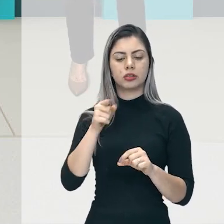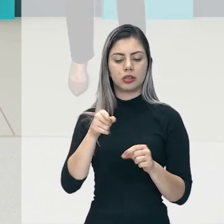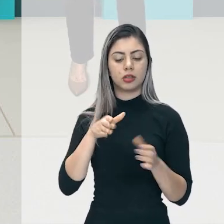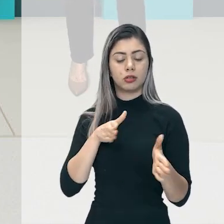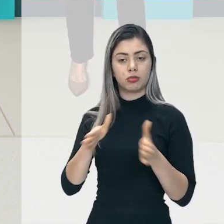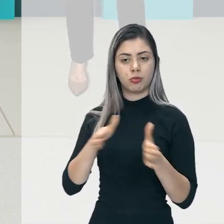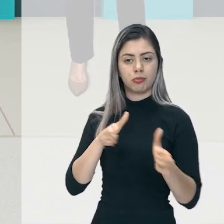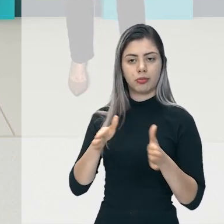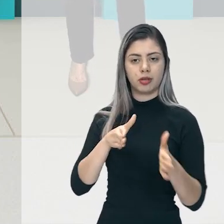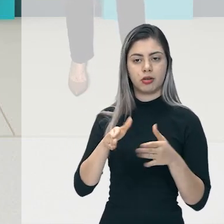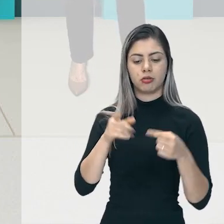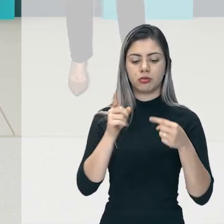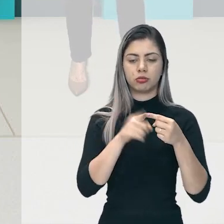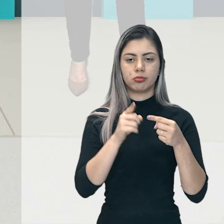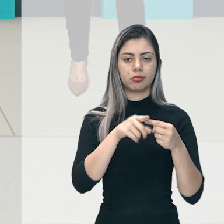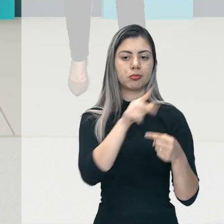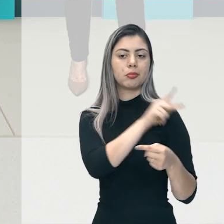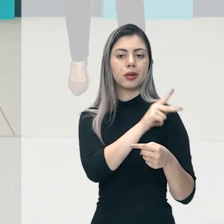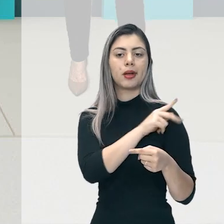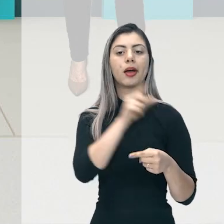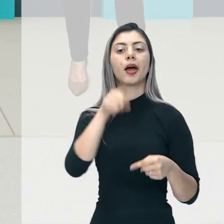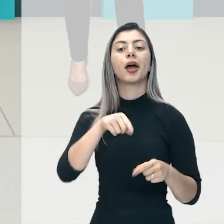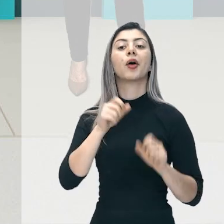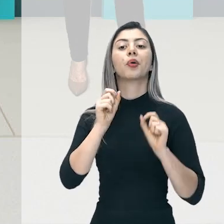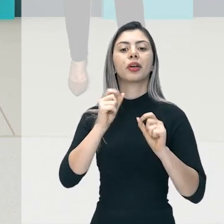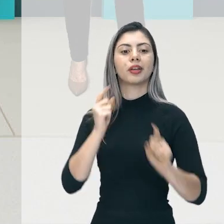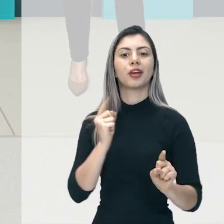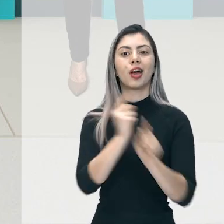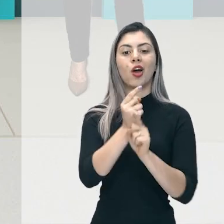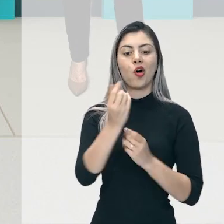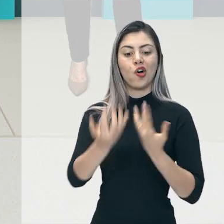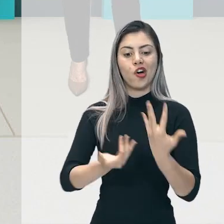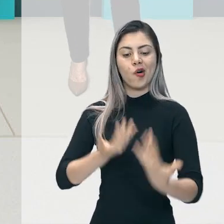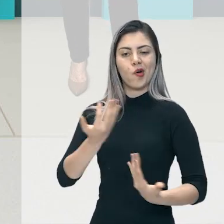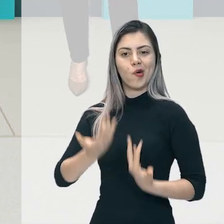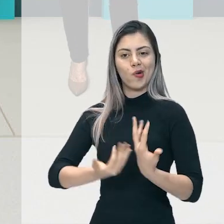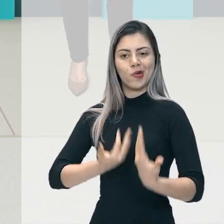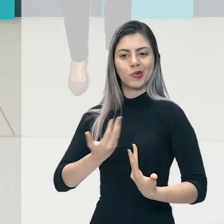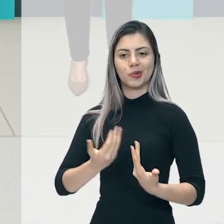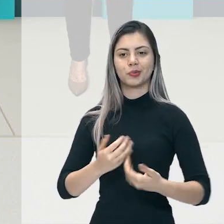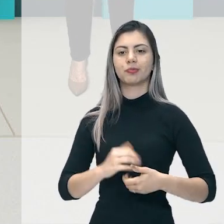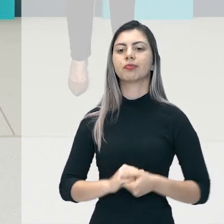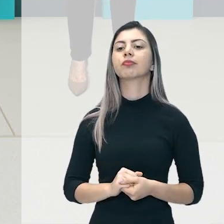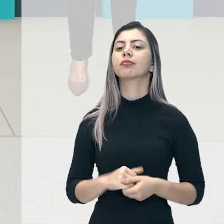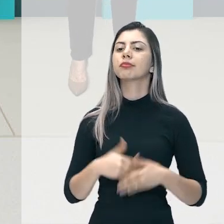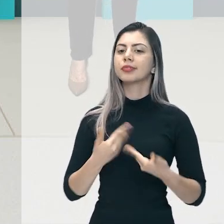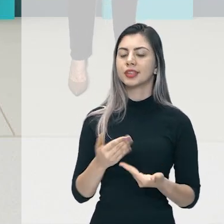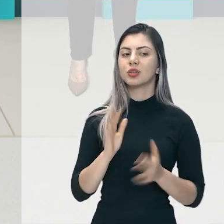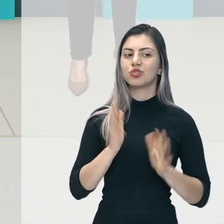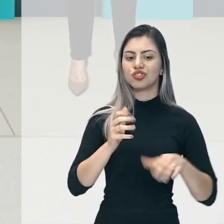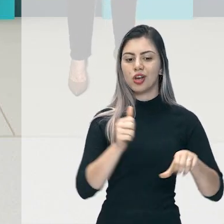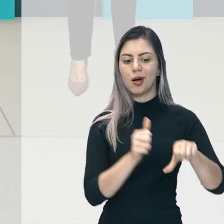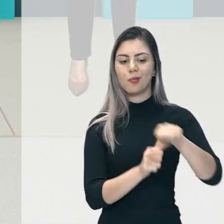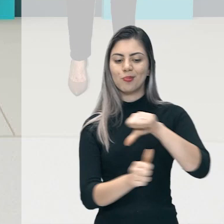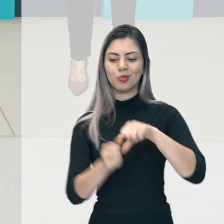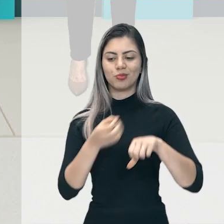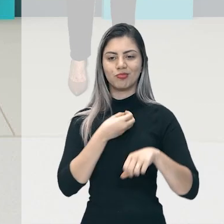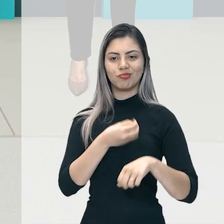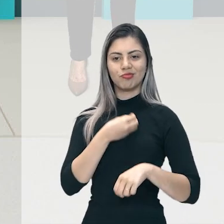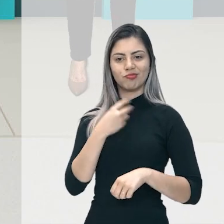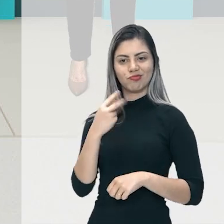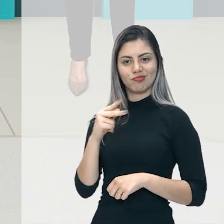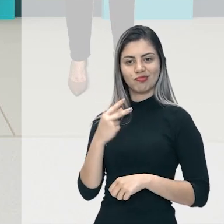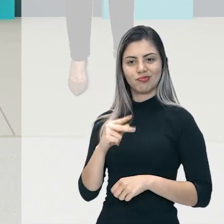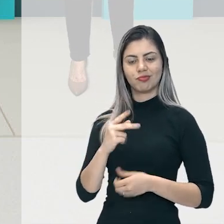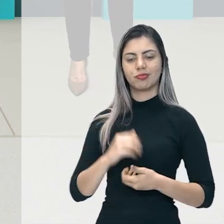do Paleolítico, que foi a descoberta do fogo. Então, isso também já mudou um pouco a situação do habitat